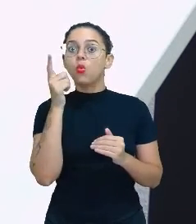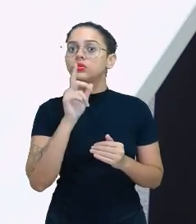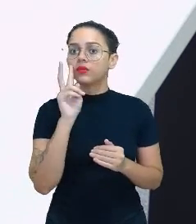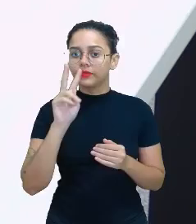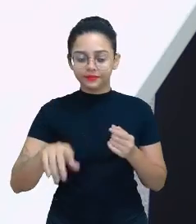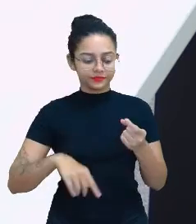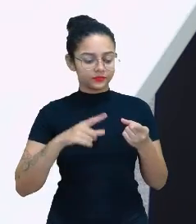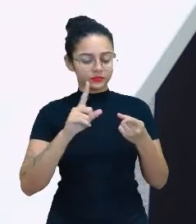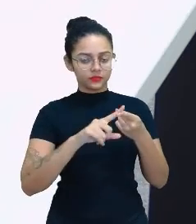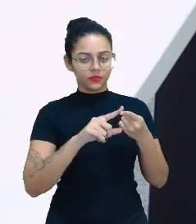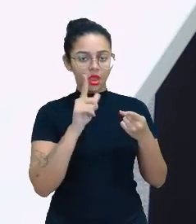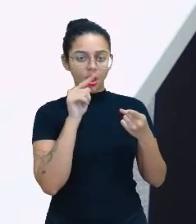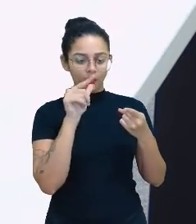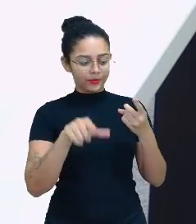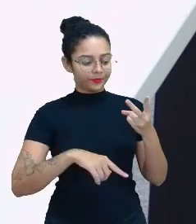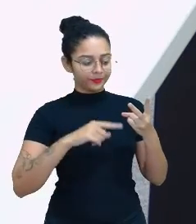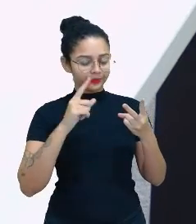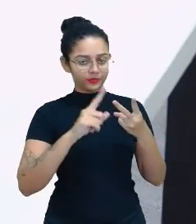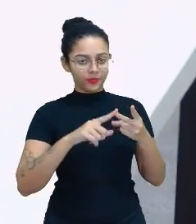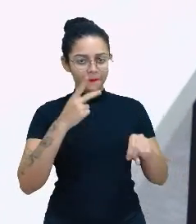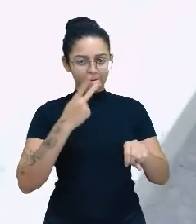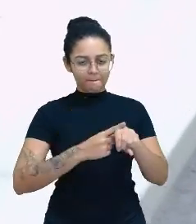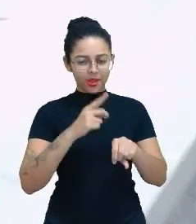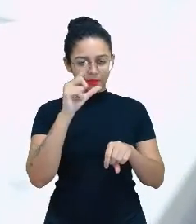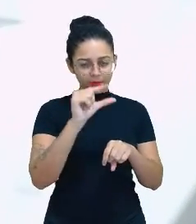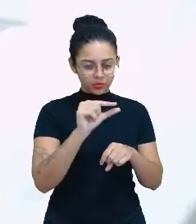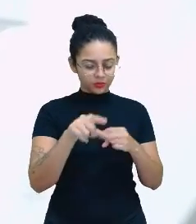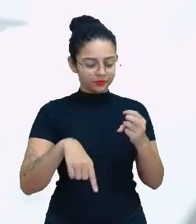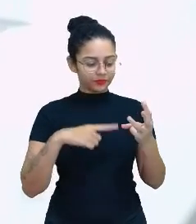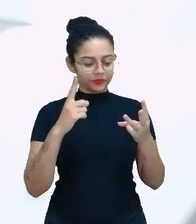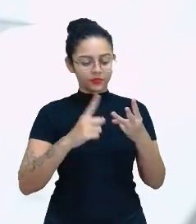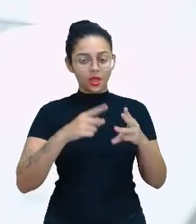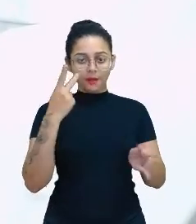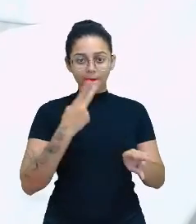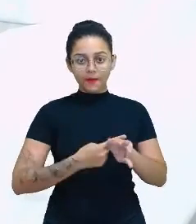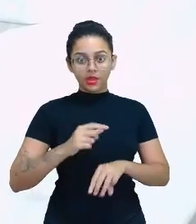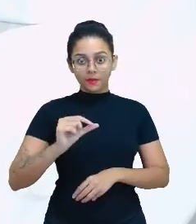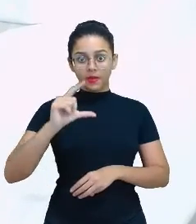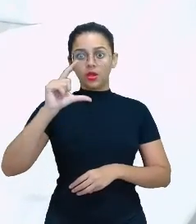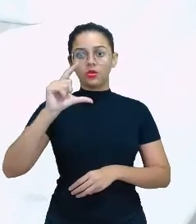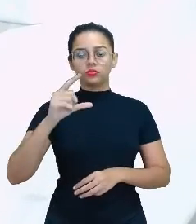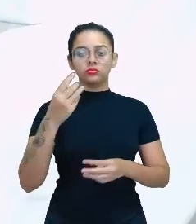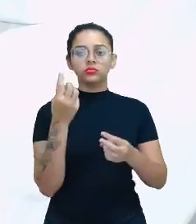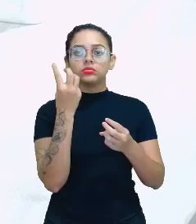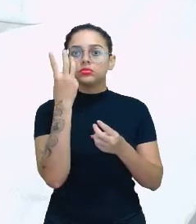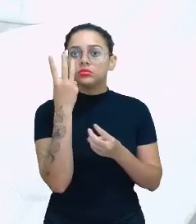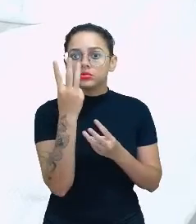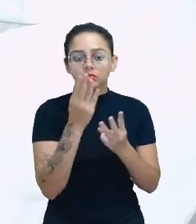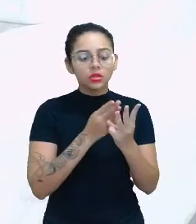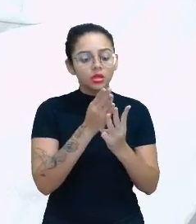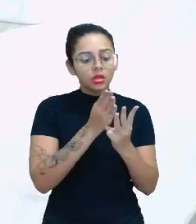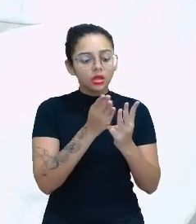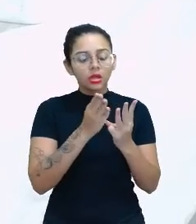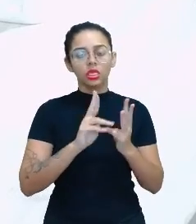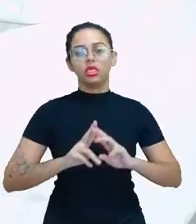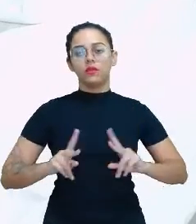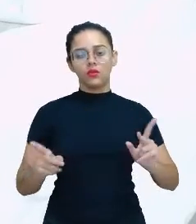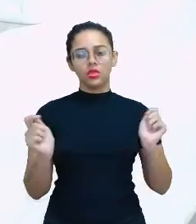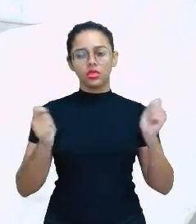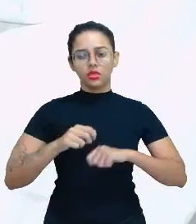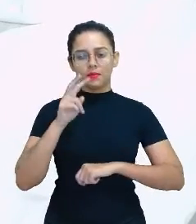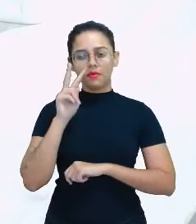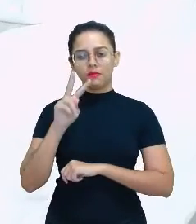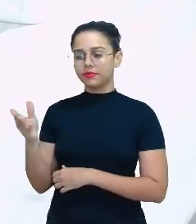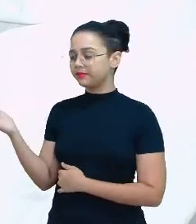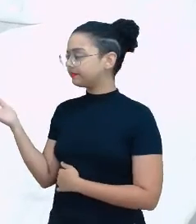Pedrinha menor Pedrinha maior então ó 3 fases diferentes dá para